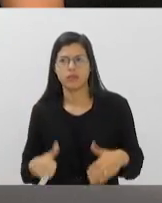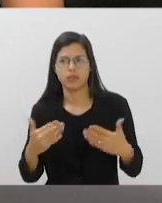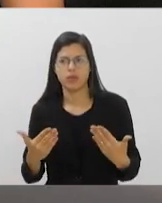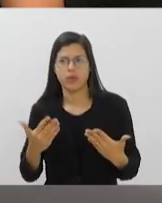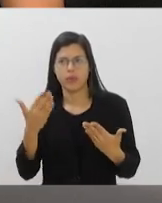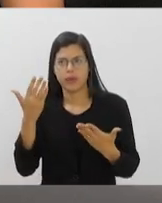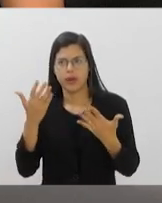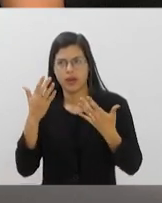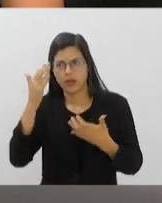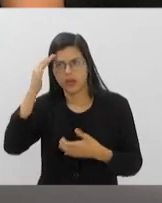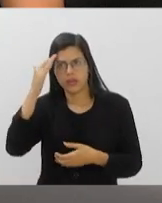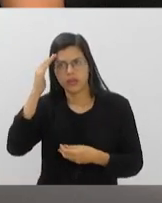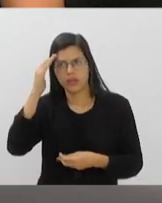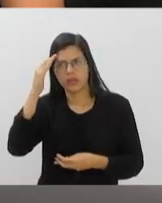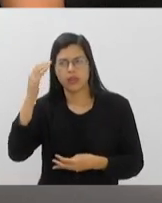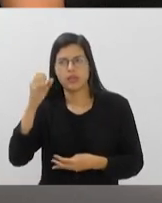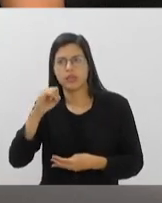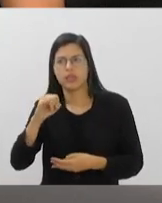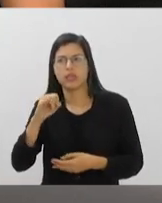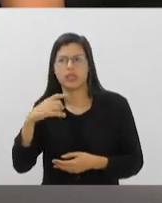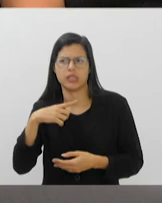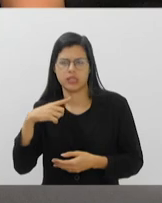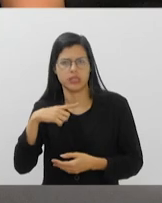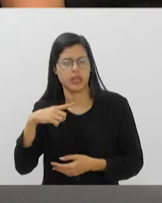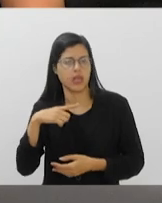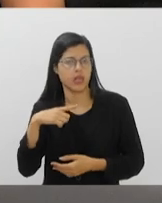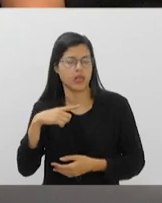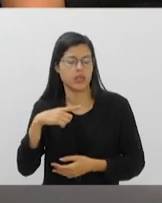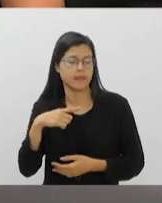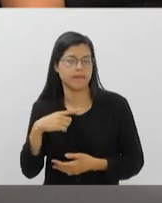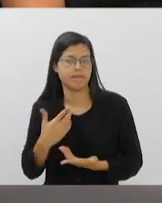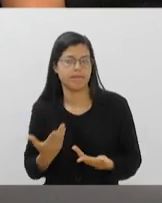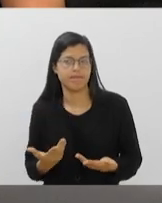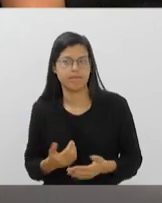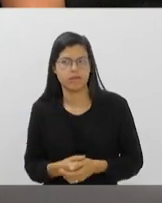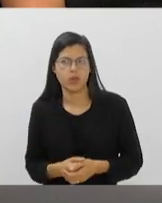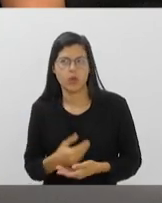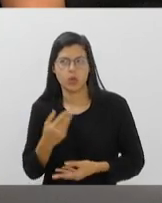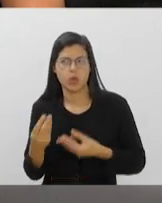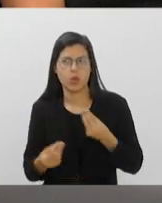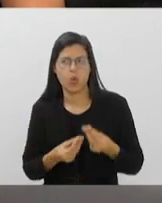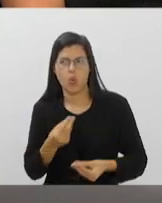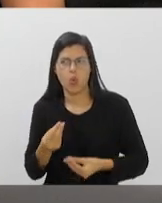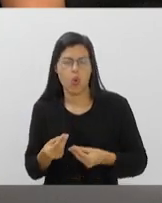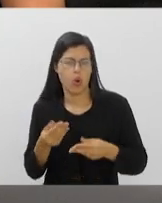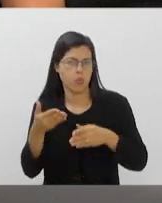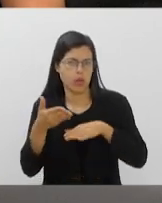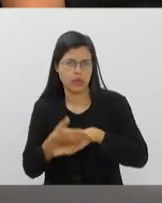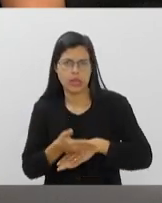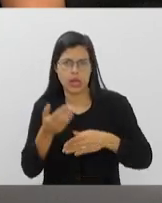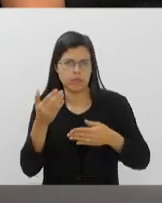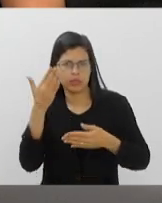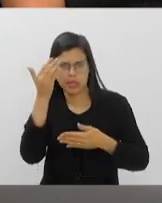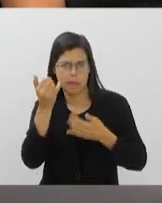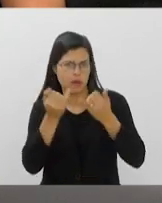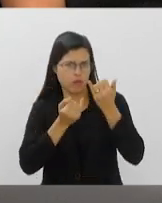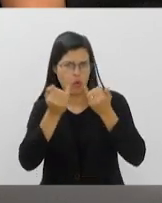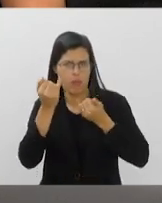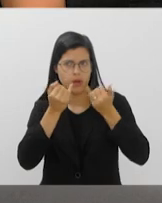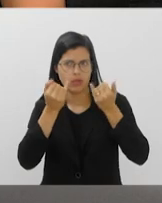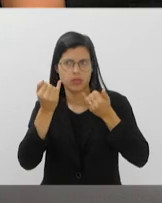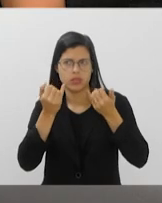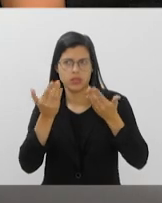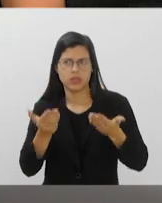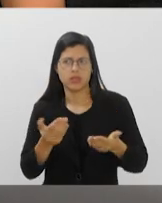eu queria entender um pouco se isso já existe e de que forma acessar e qual como vocês